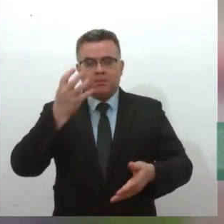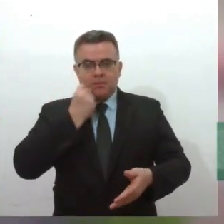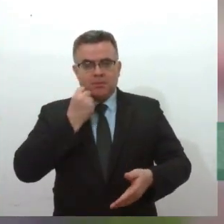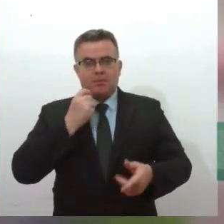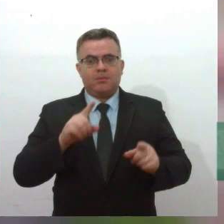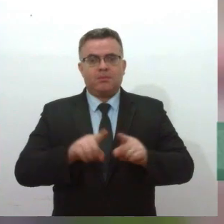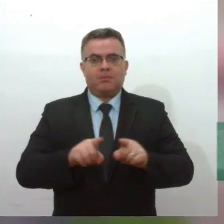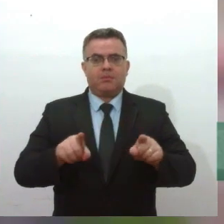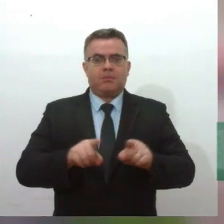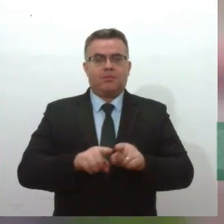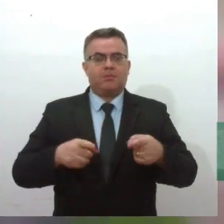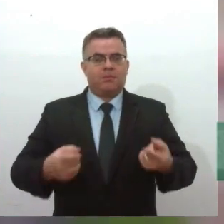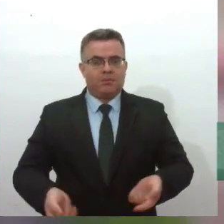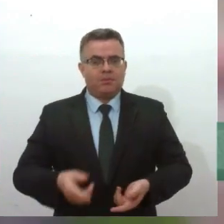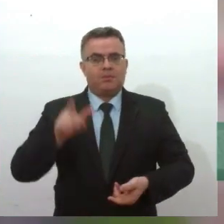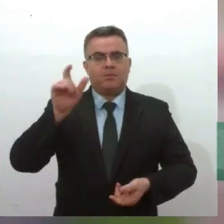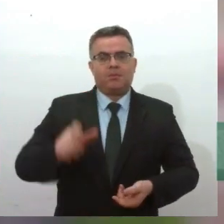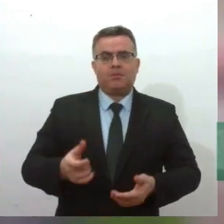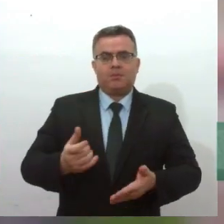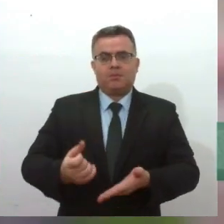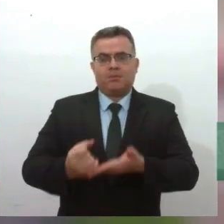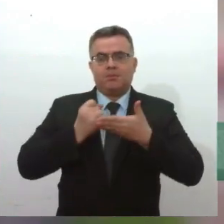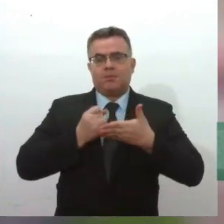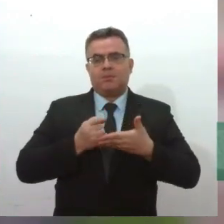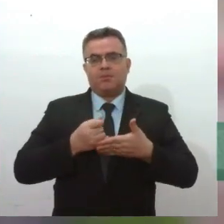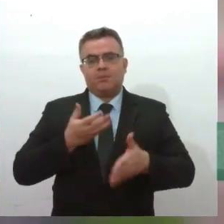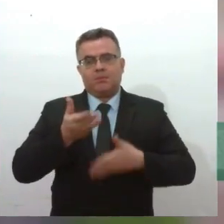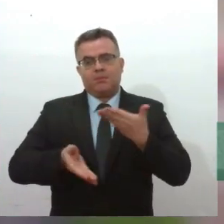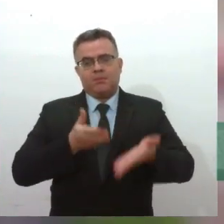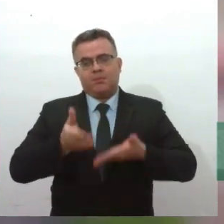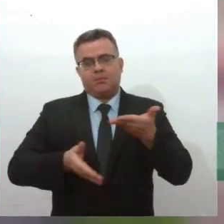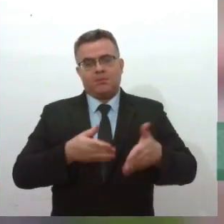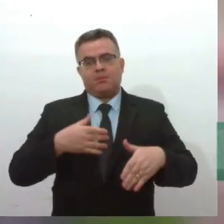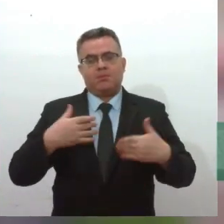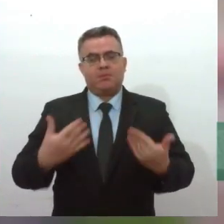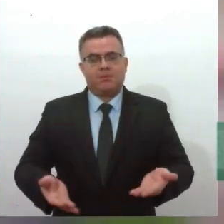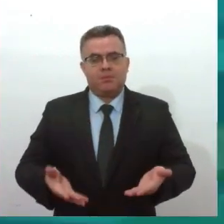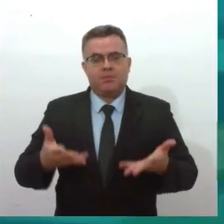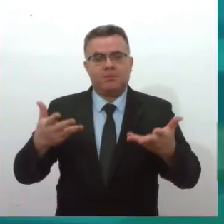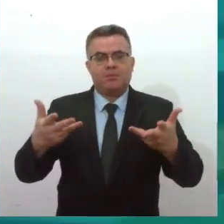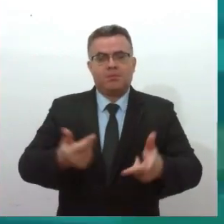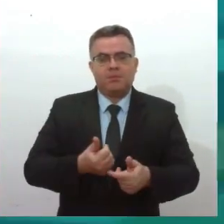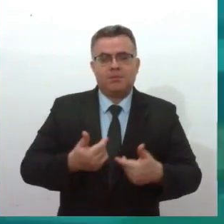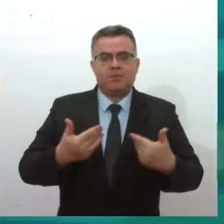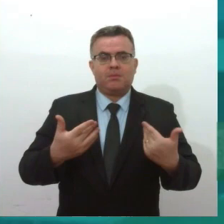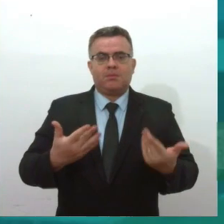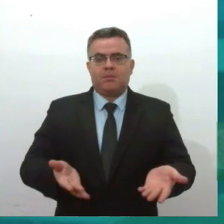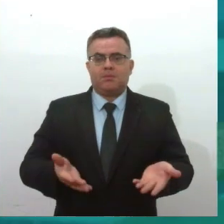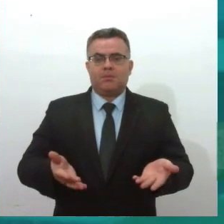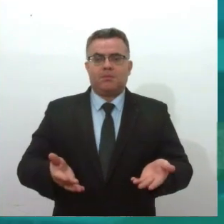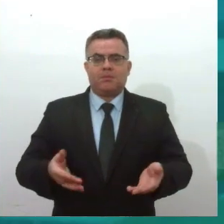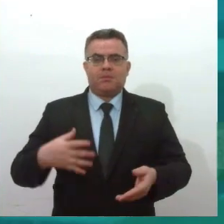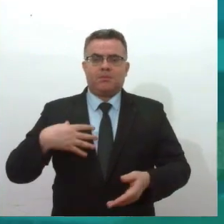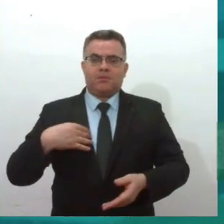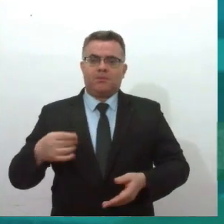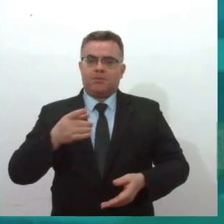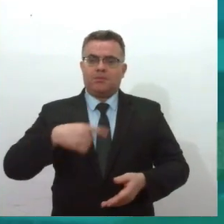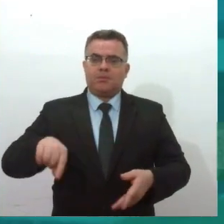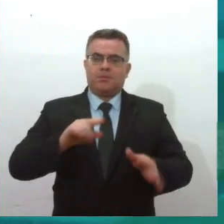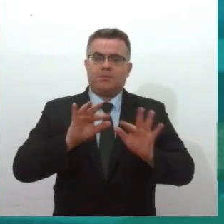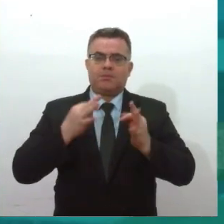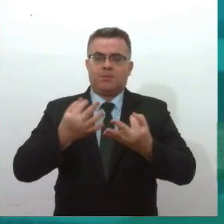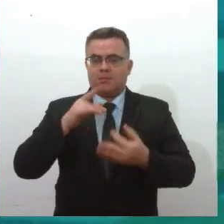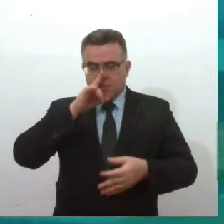Valente inclusive foi Dr Cassiano que me ajudou a tratar dele ele é maravilhoso nunca colocou Nem a mim nem a meu filho Nem a minha família em